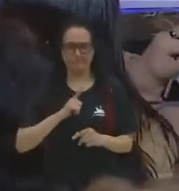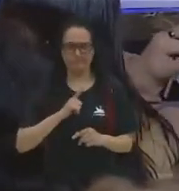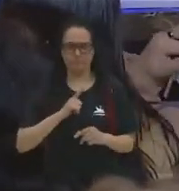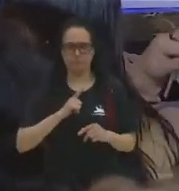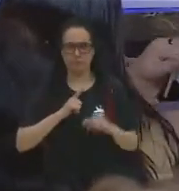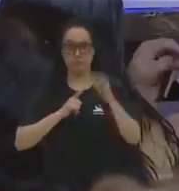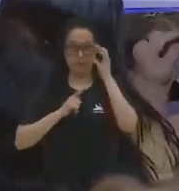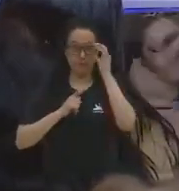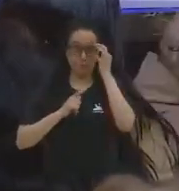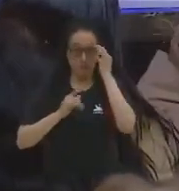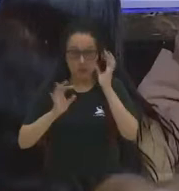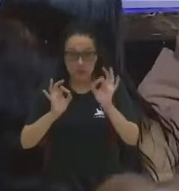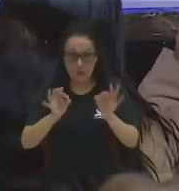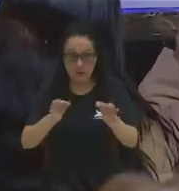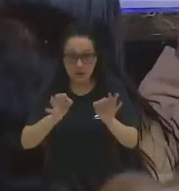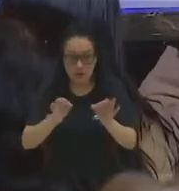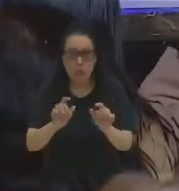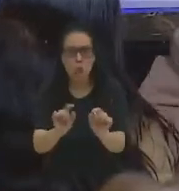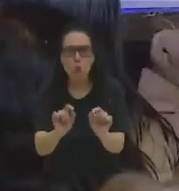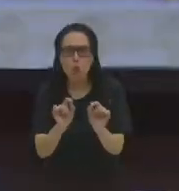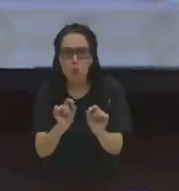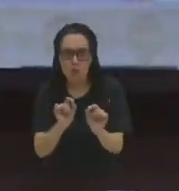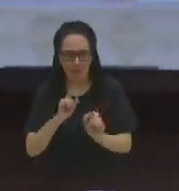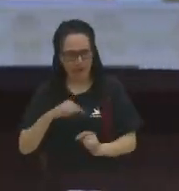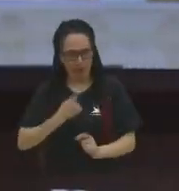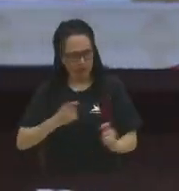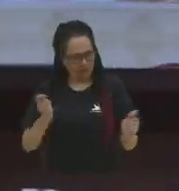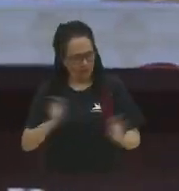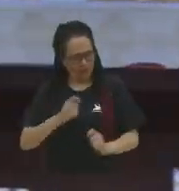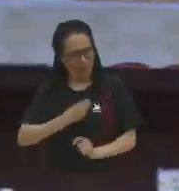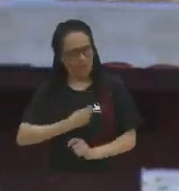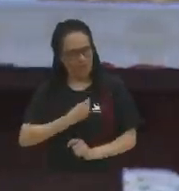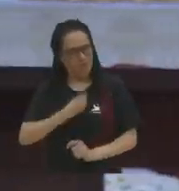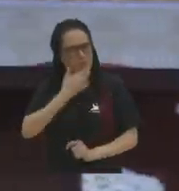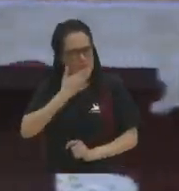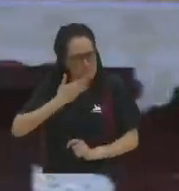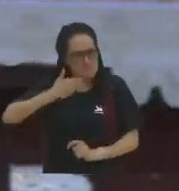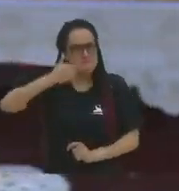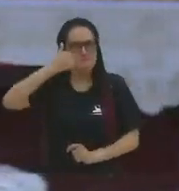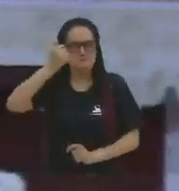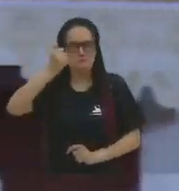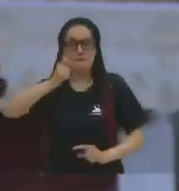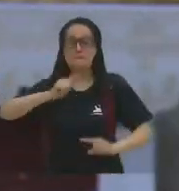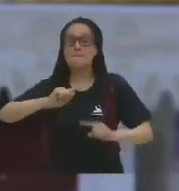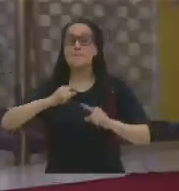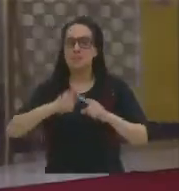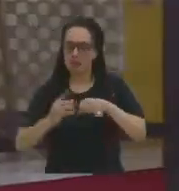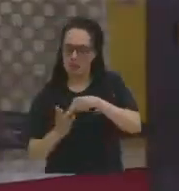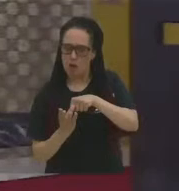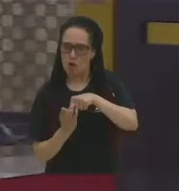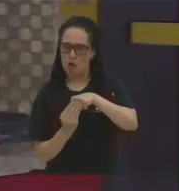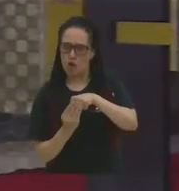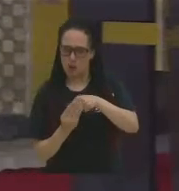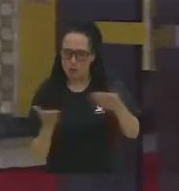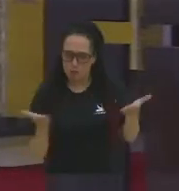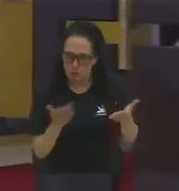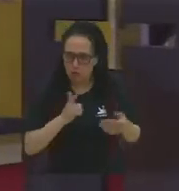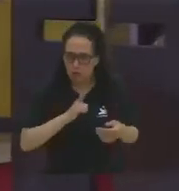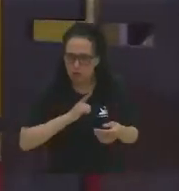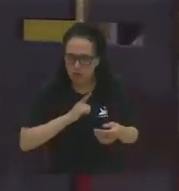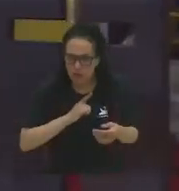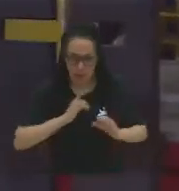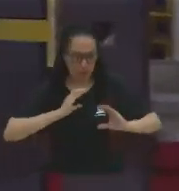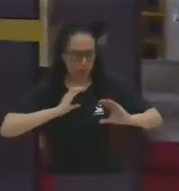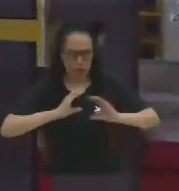Certo é que nós podemos viver muito melhor com o conhecimento que tem hoje, com a comunicação que